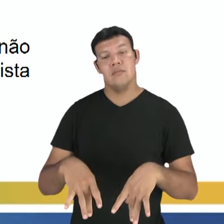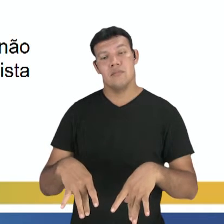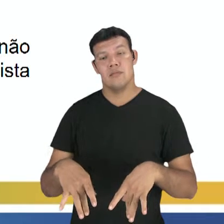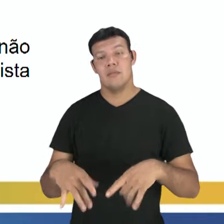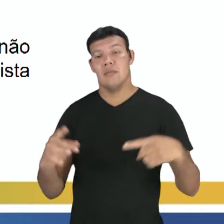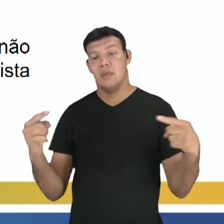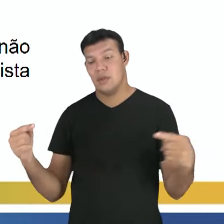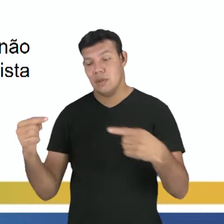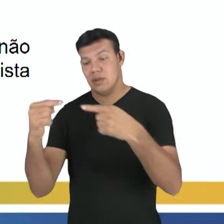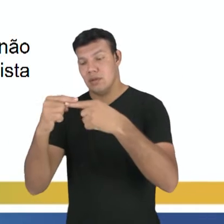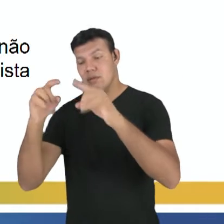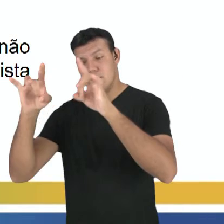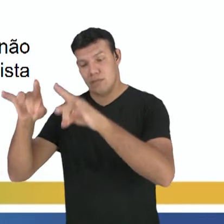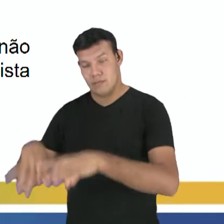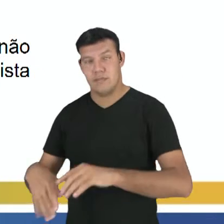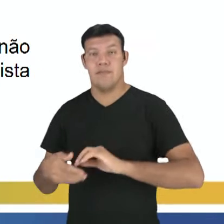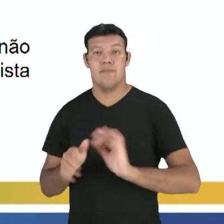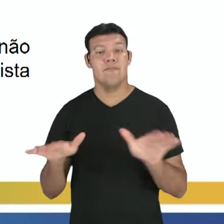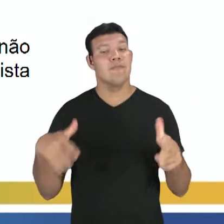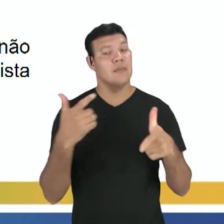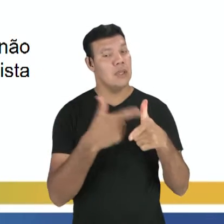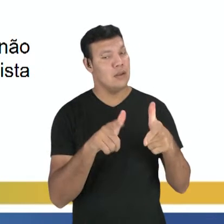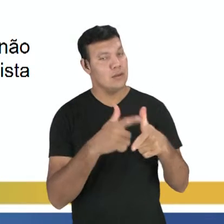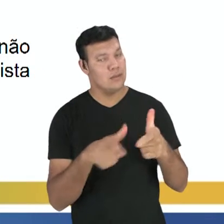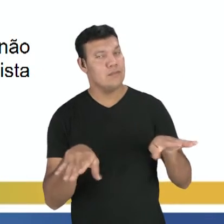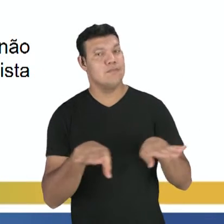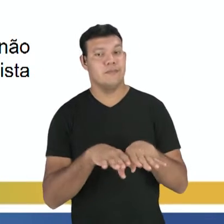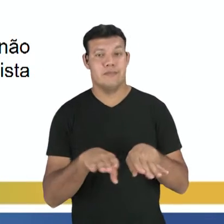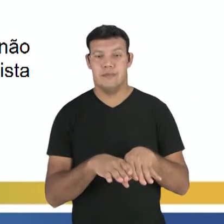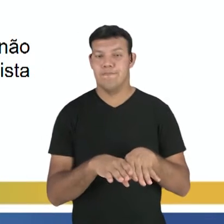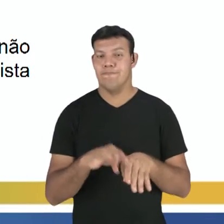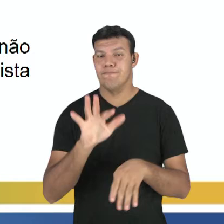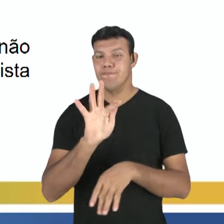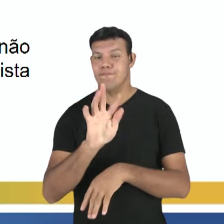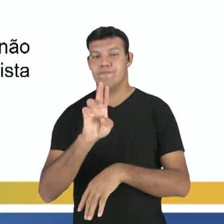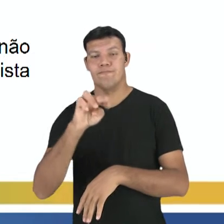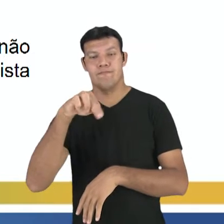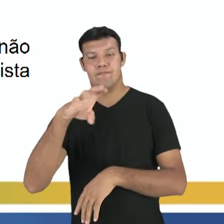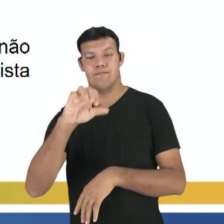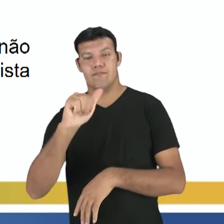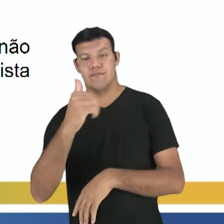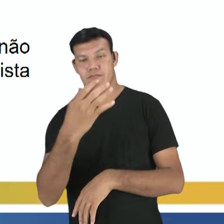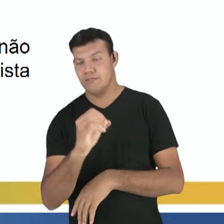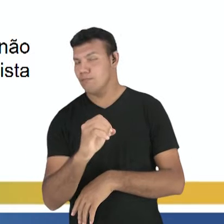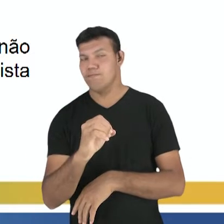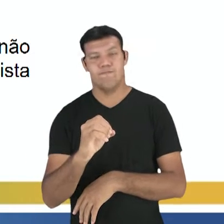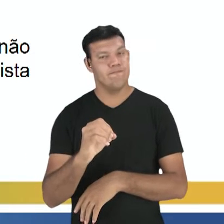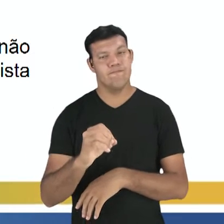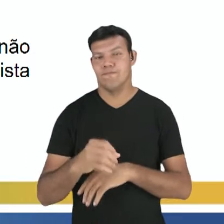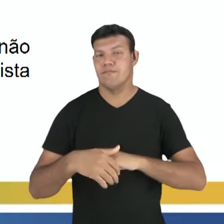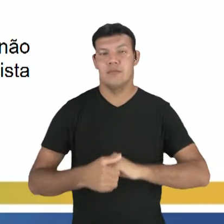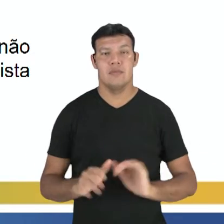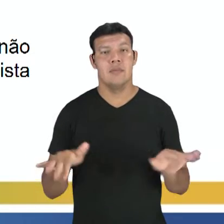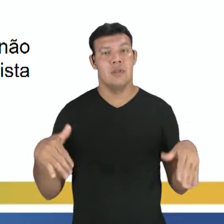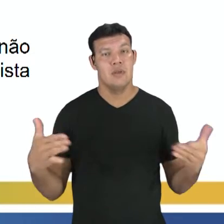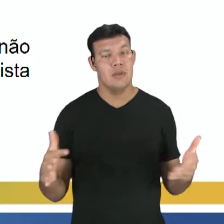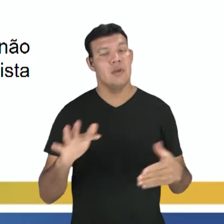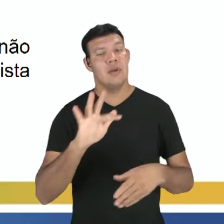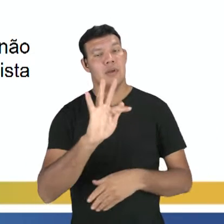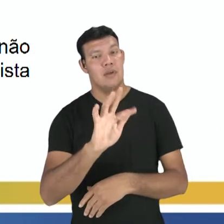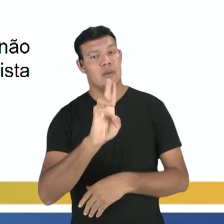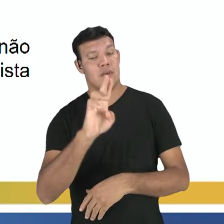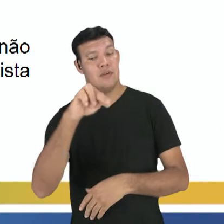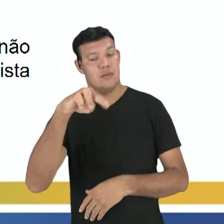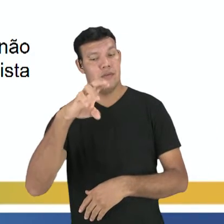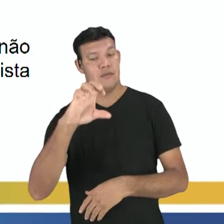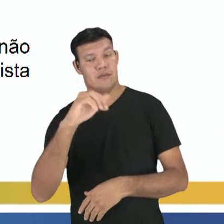um problema. Ele vai deixar de ser essa função. Ó, essa função, tá, é função,